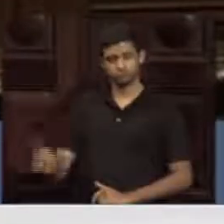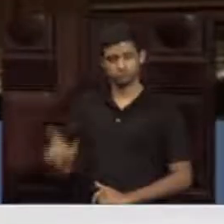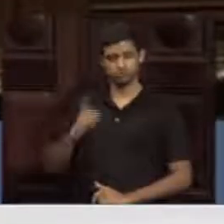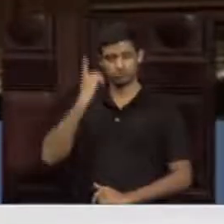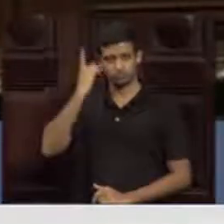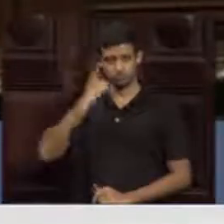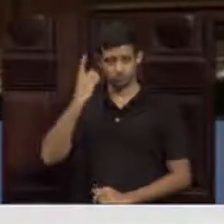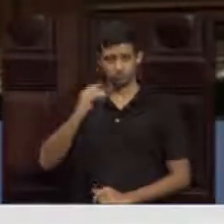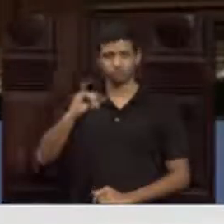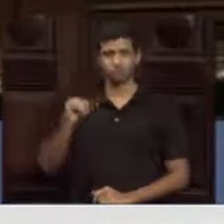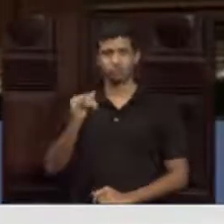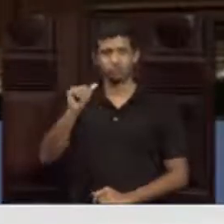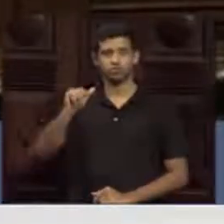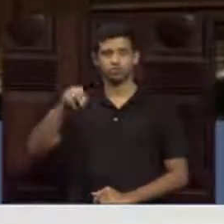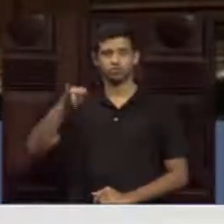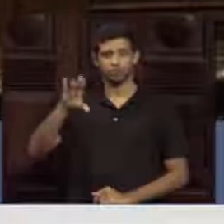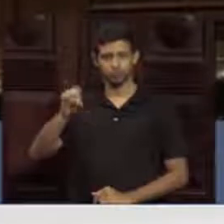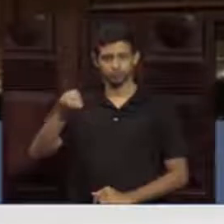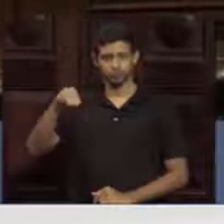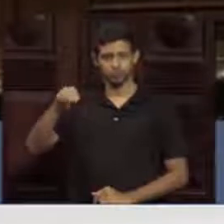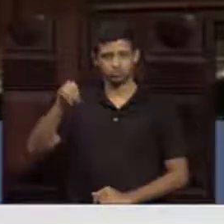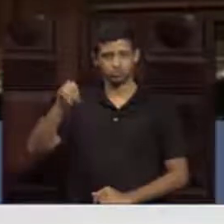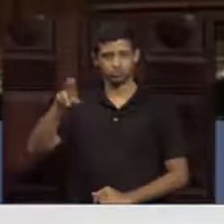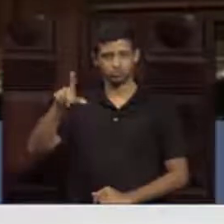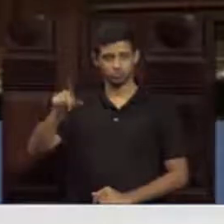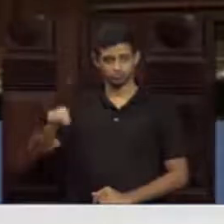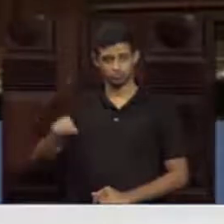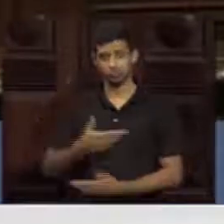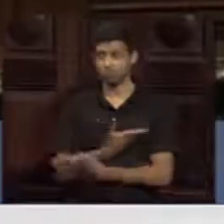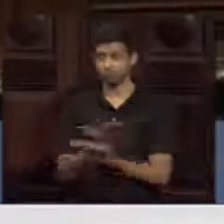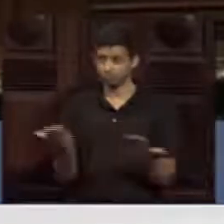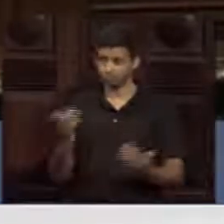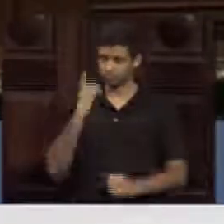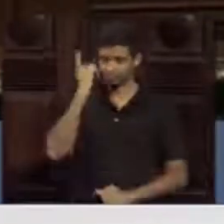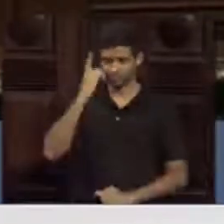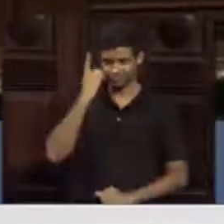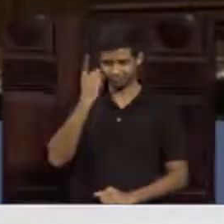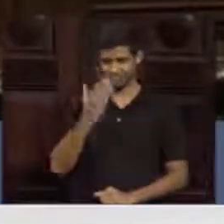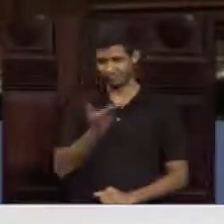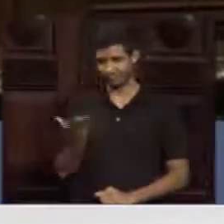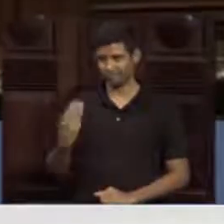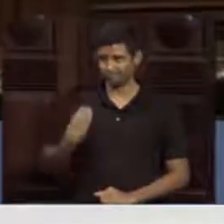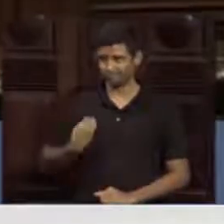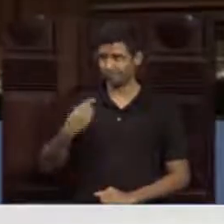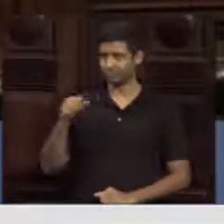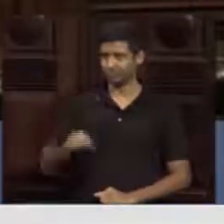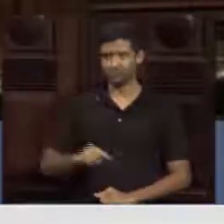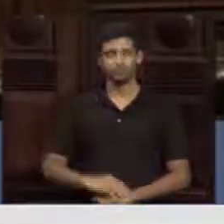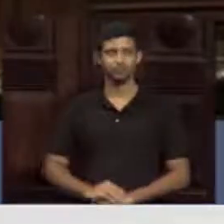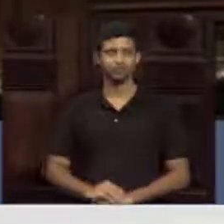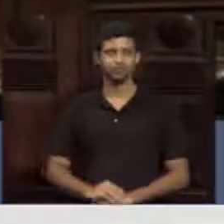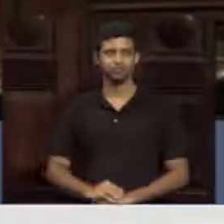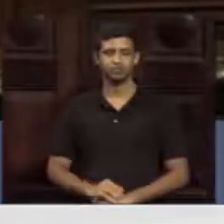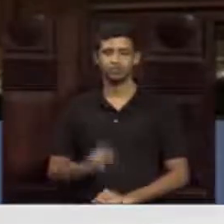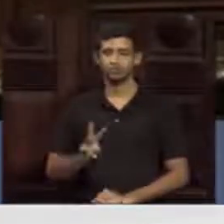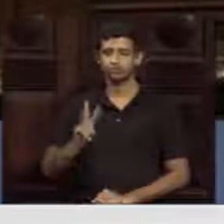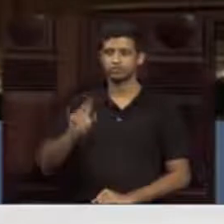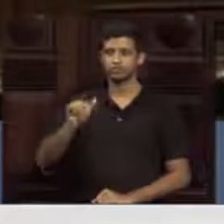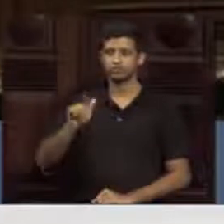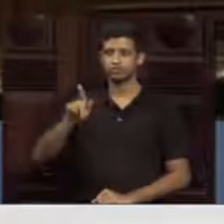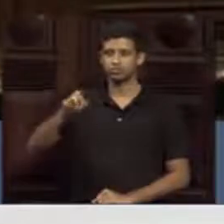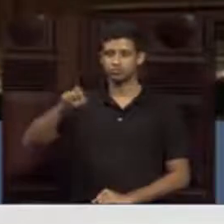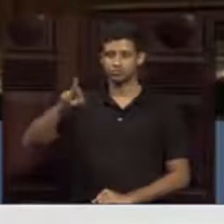deputado Jânio Mendes, senhores deputados presentes, Wagner